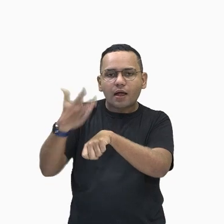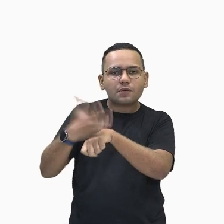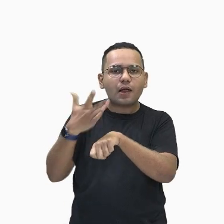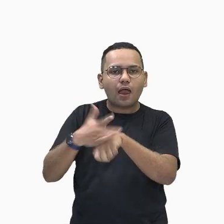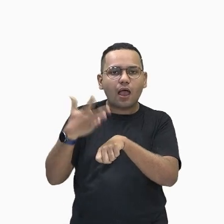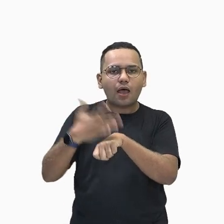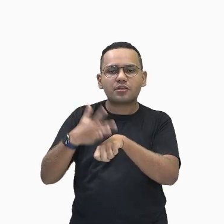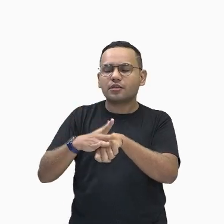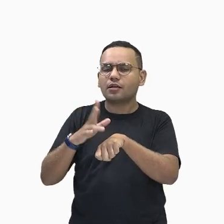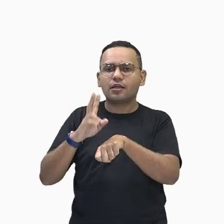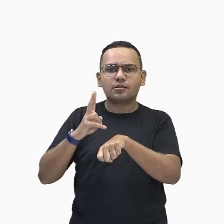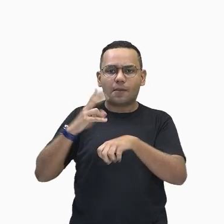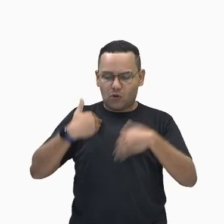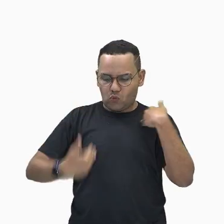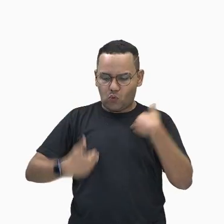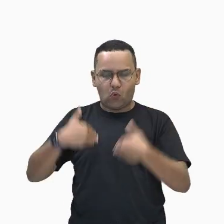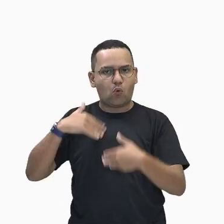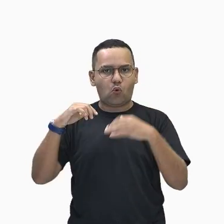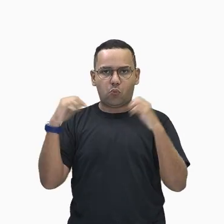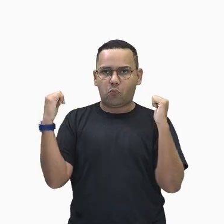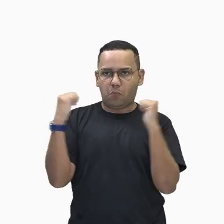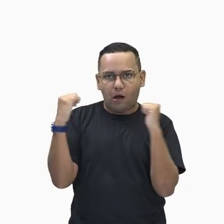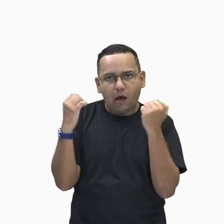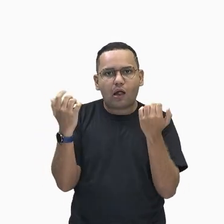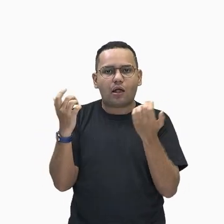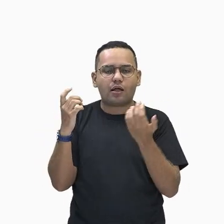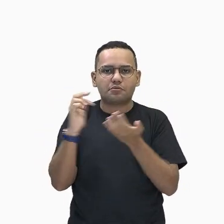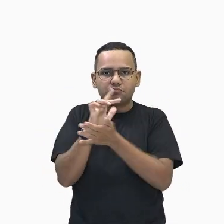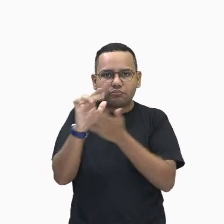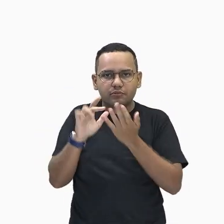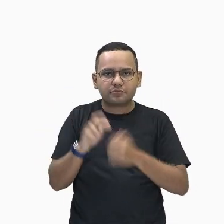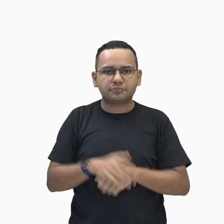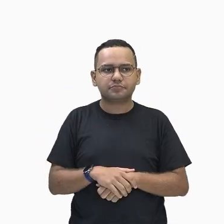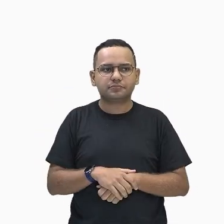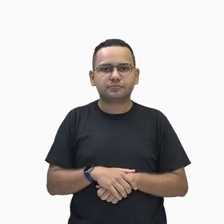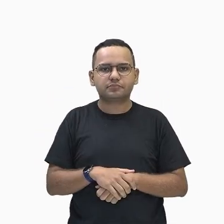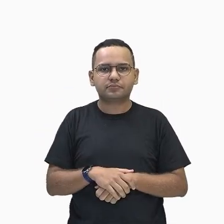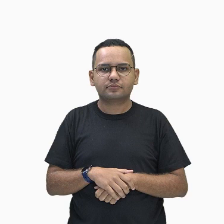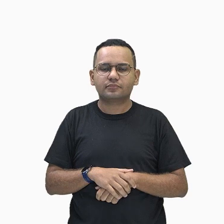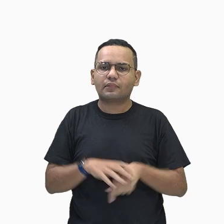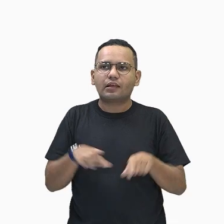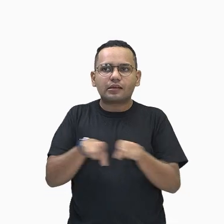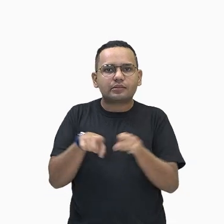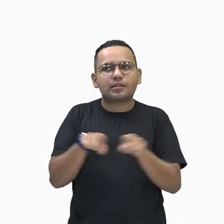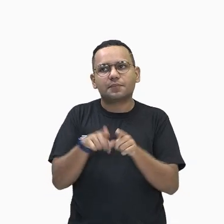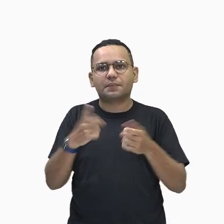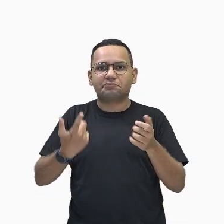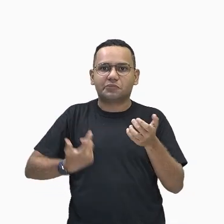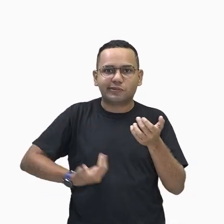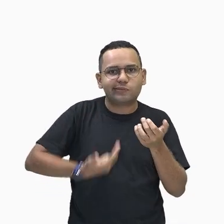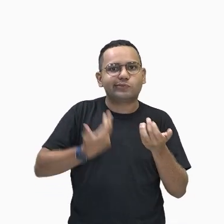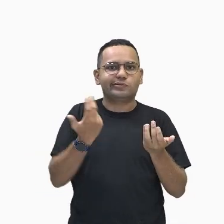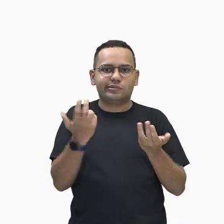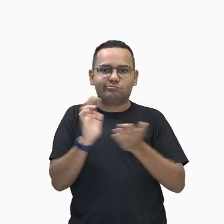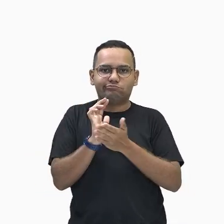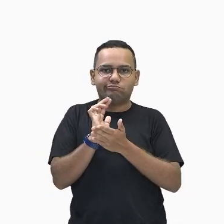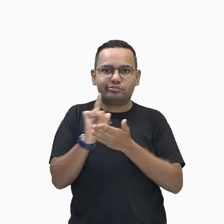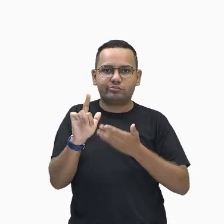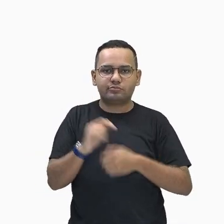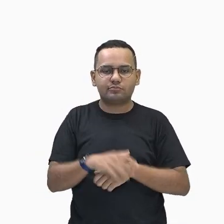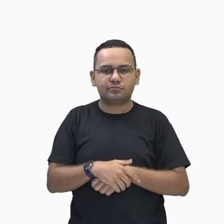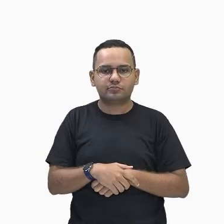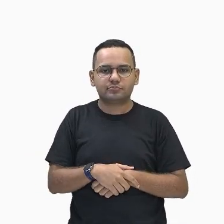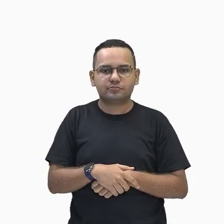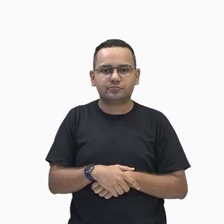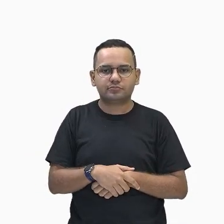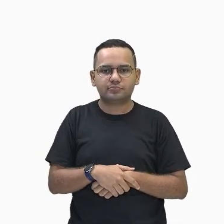trabalho físico outros resultados das dos procedimentos estéticos como plásticas e tudo mais né outros